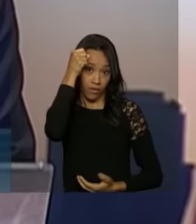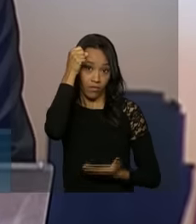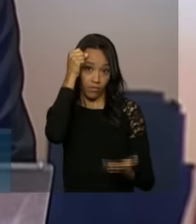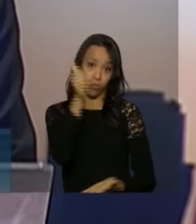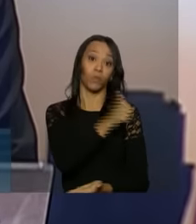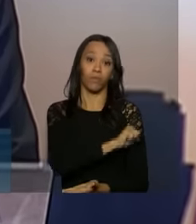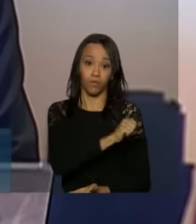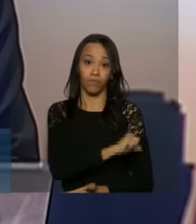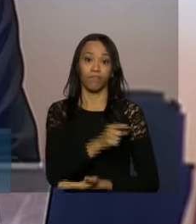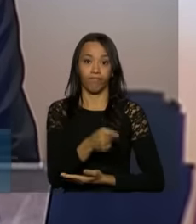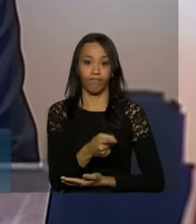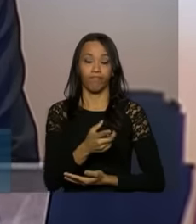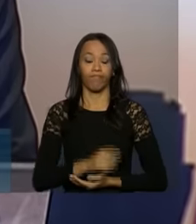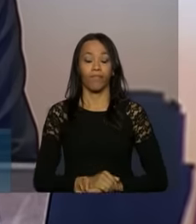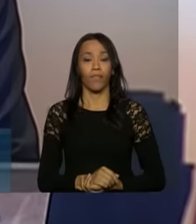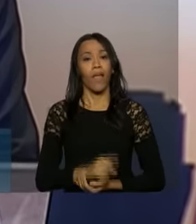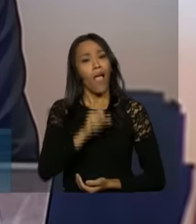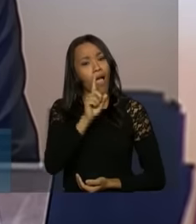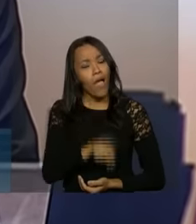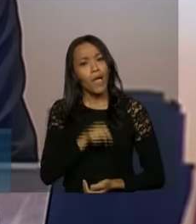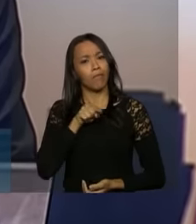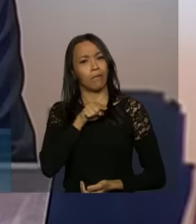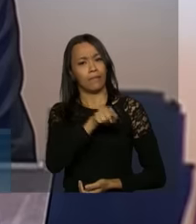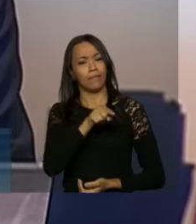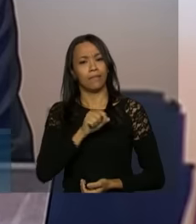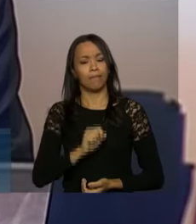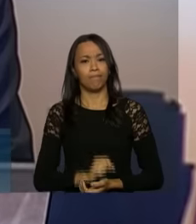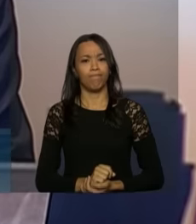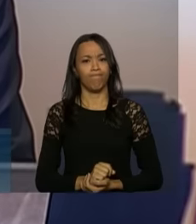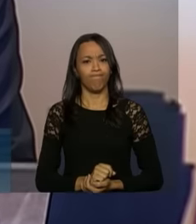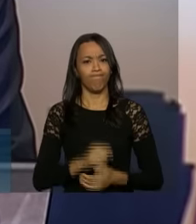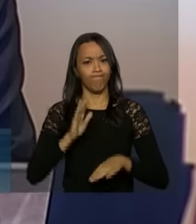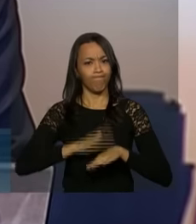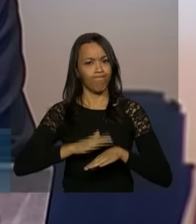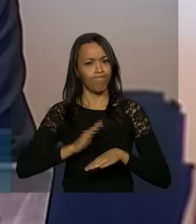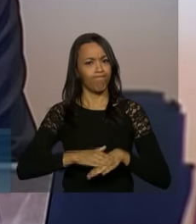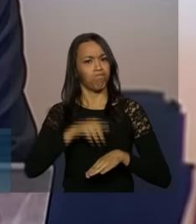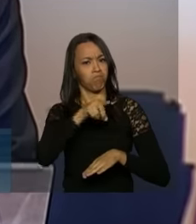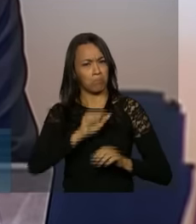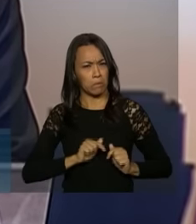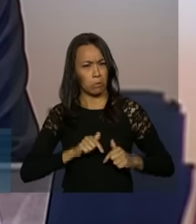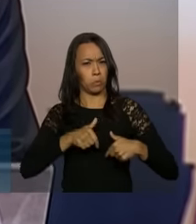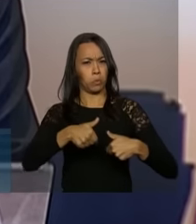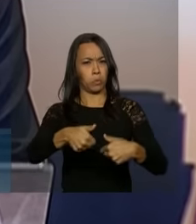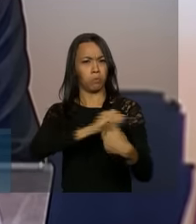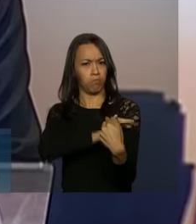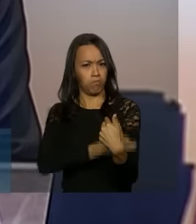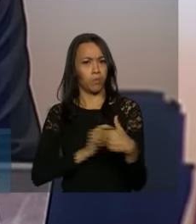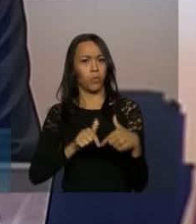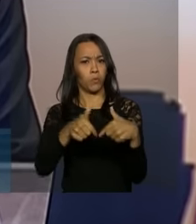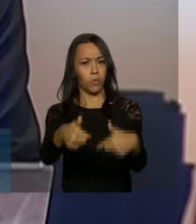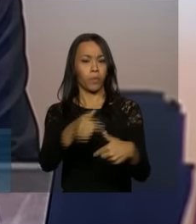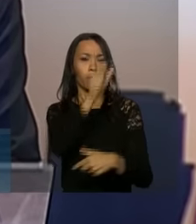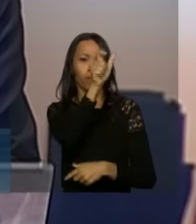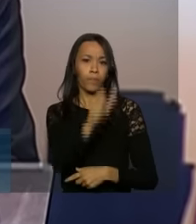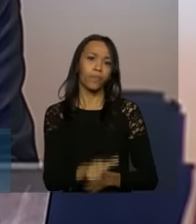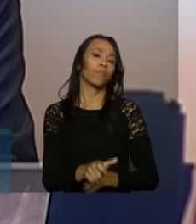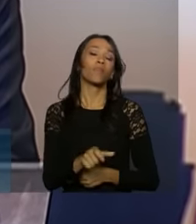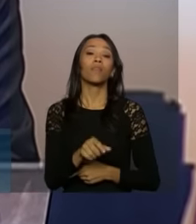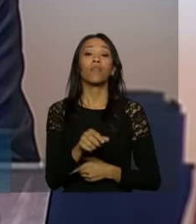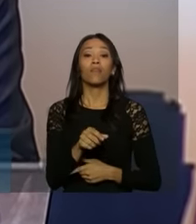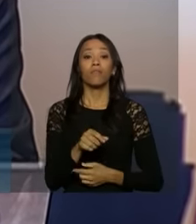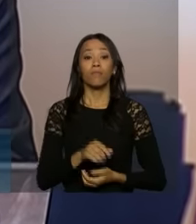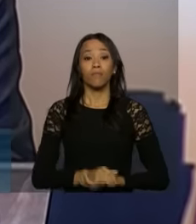prefeitos que se destacam pela sua capacidade de trabalho. Mas, no caso do Eduardo, é mais do que